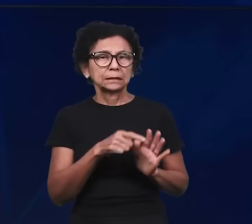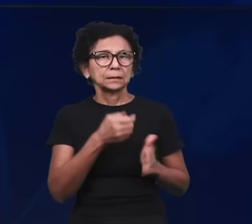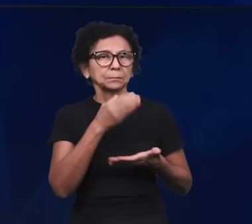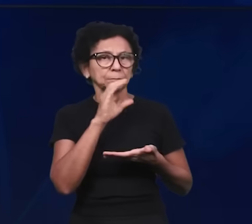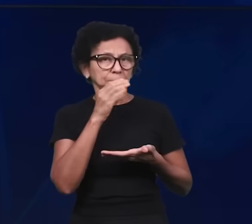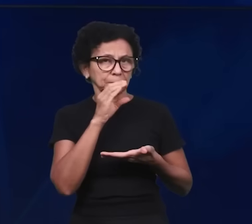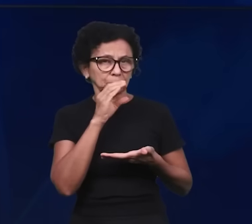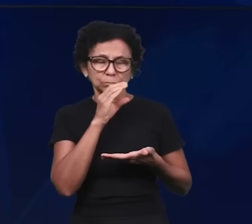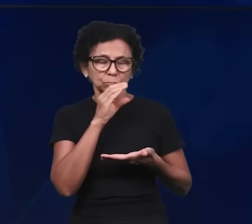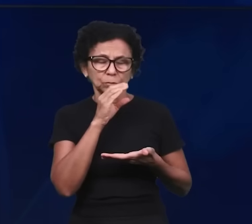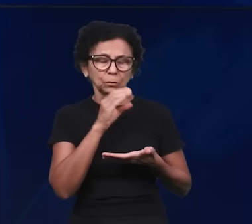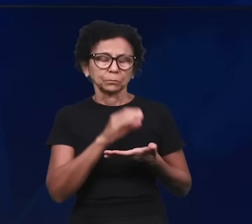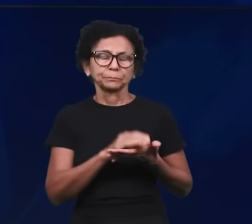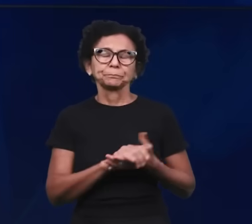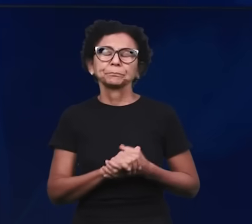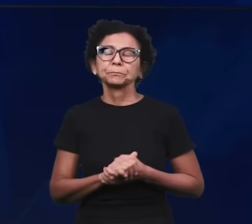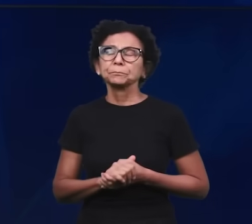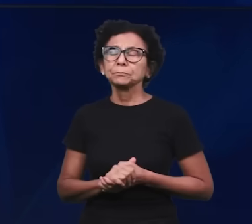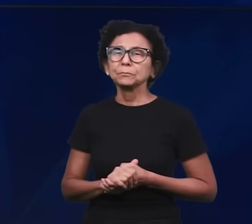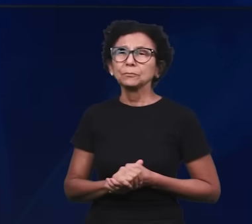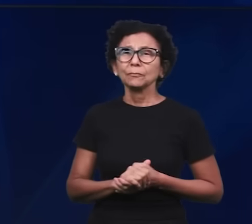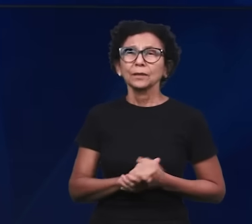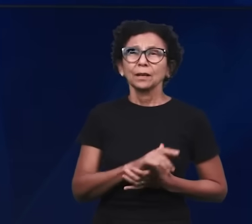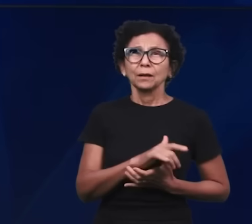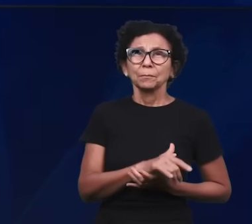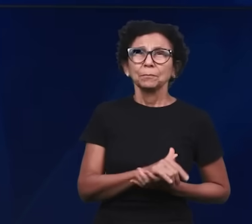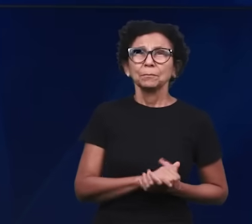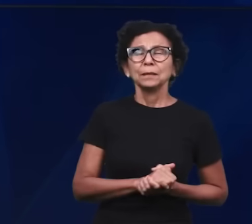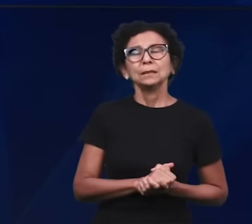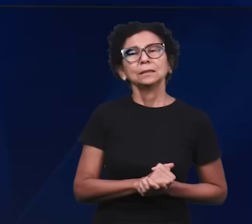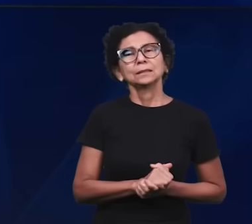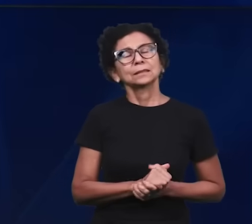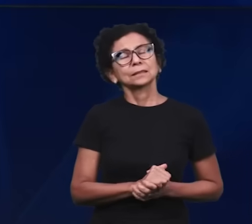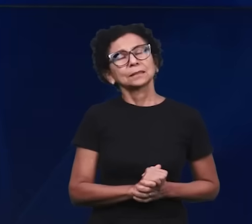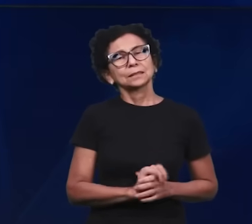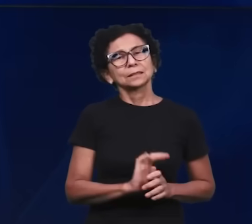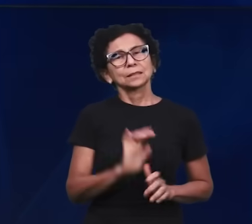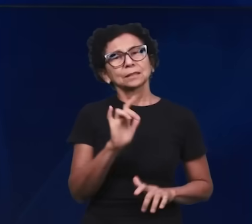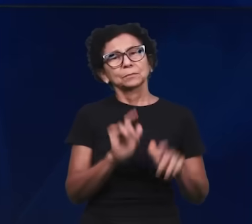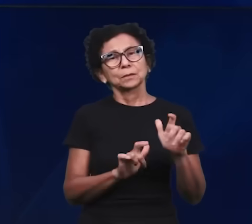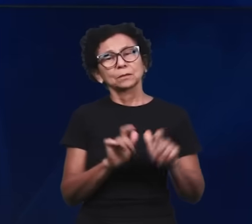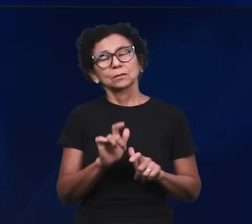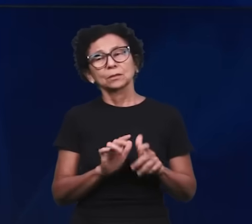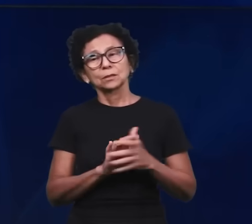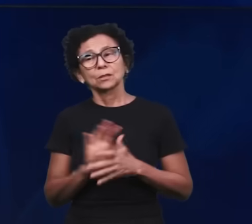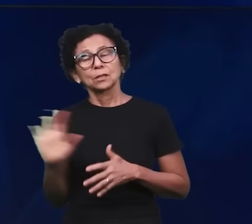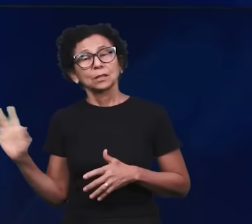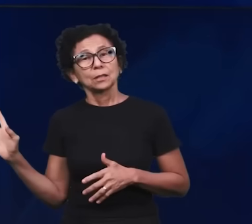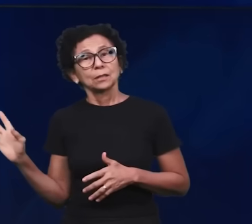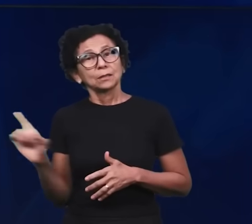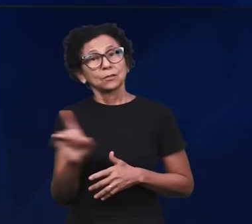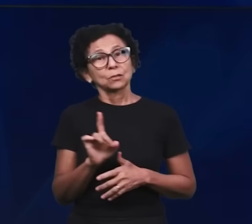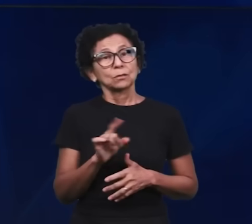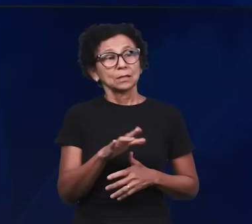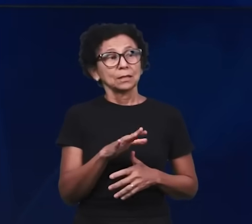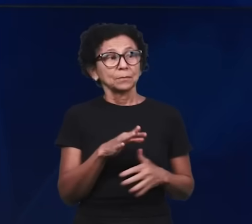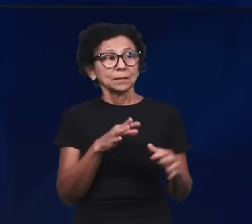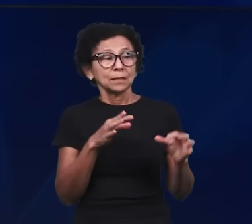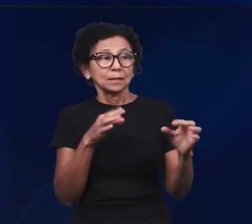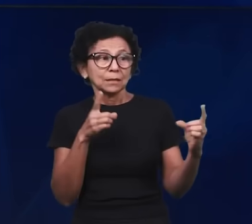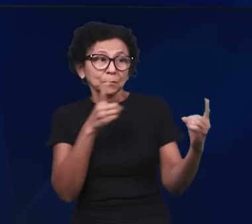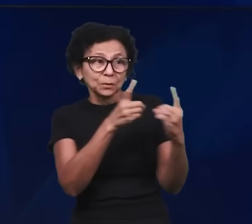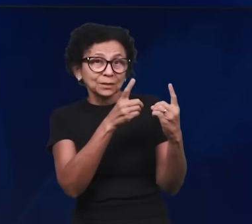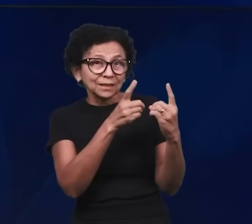mulher. O evangelista sempre arruma um motivo, uma razão para conversar com alguém, para buscar um espaço, para trazer de Jesus,